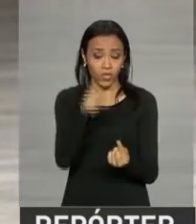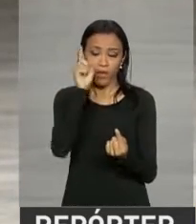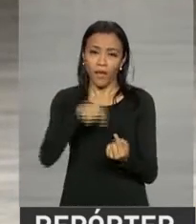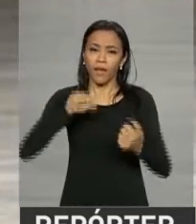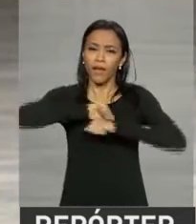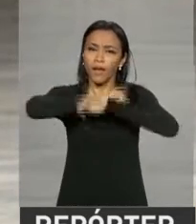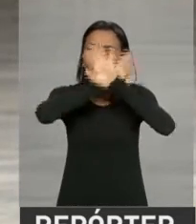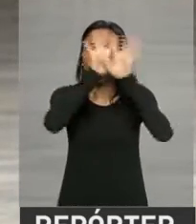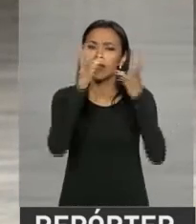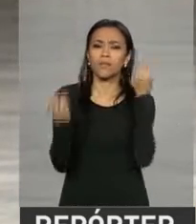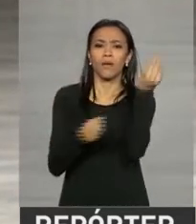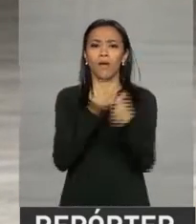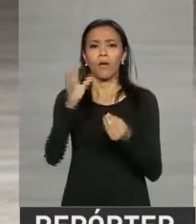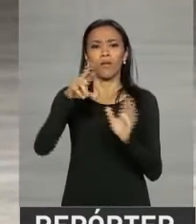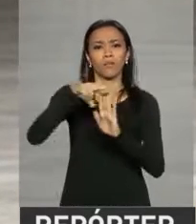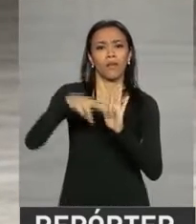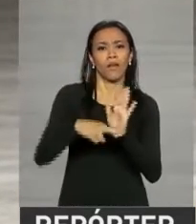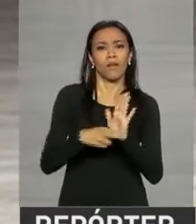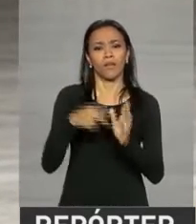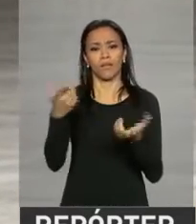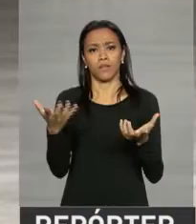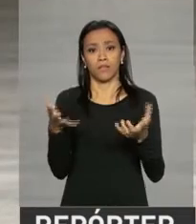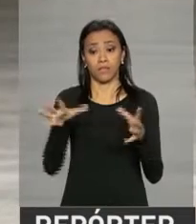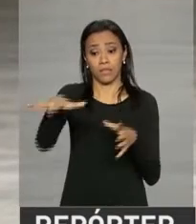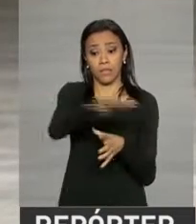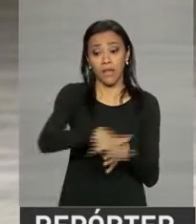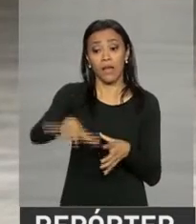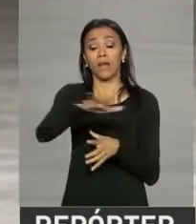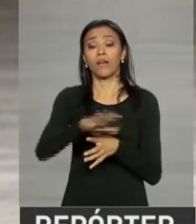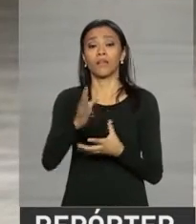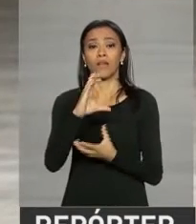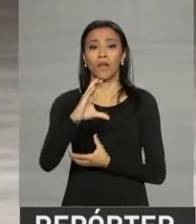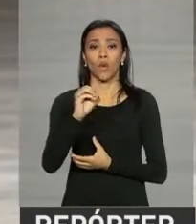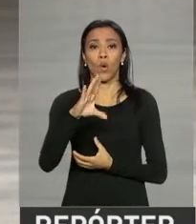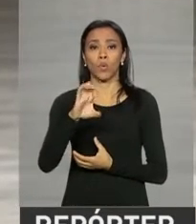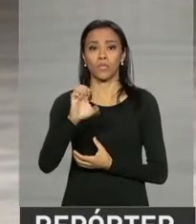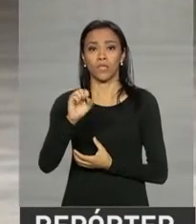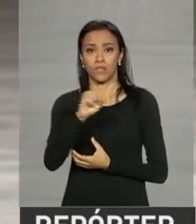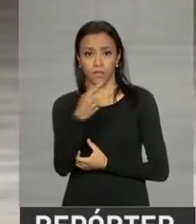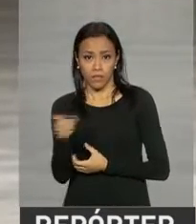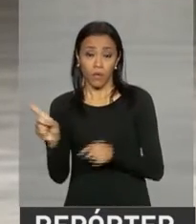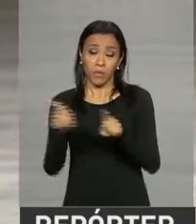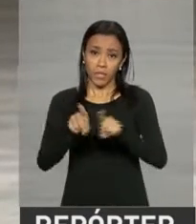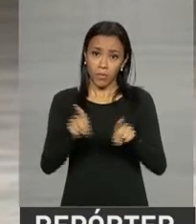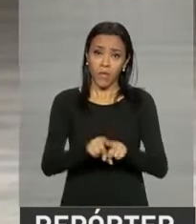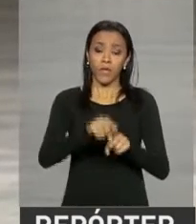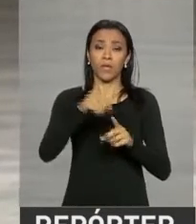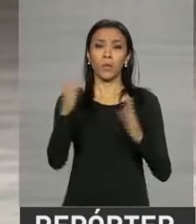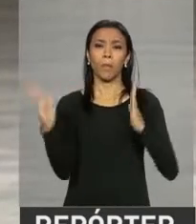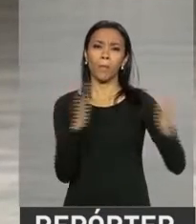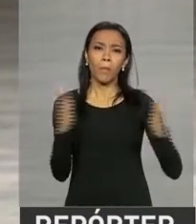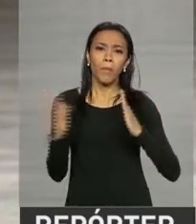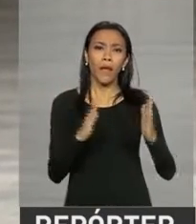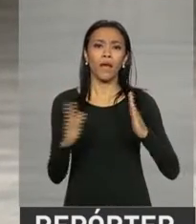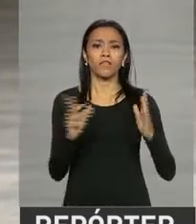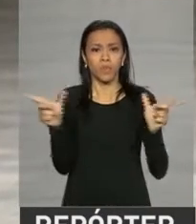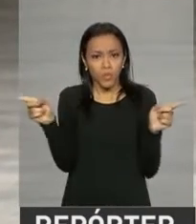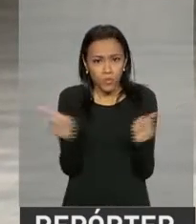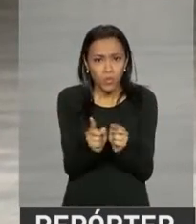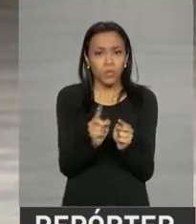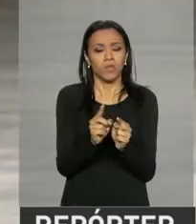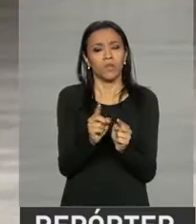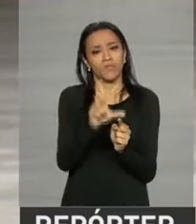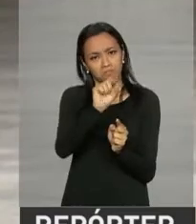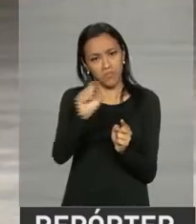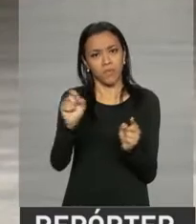ea concorrência nas concessões e também diminuir o prazo dos leilões que pode diminuir para 100 dias e até um ano caso aí da